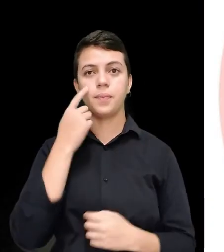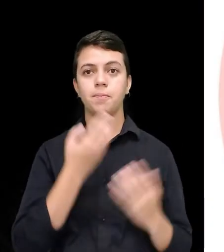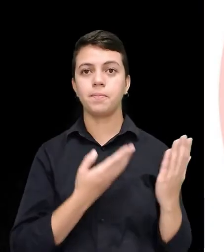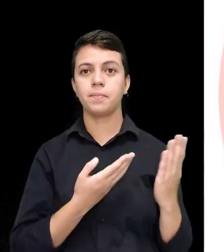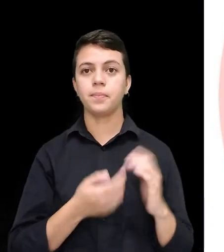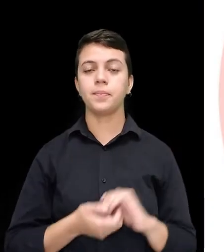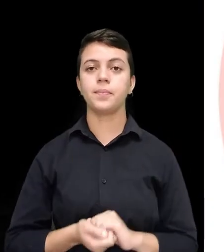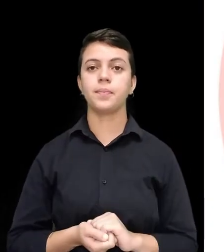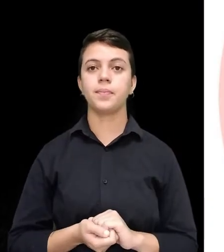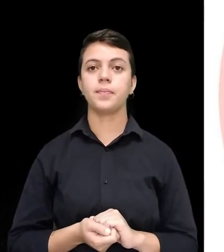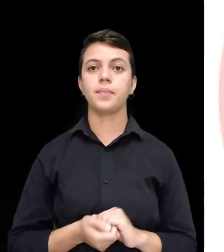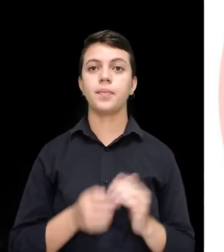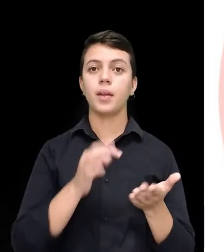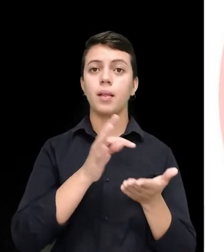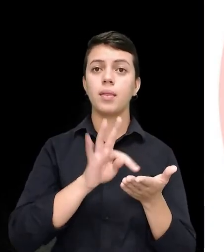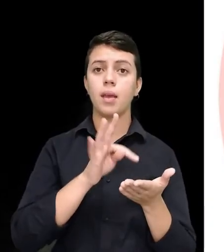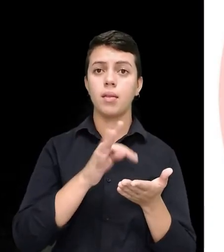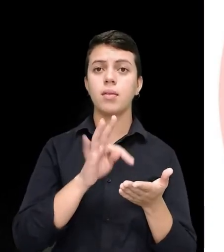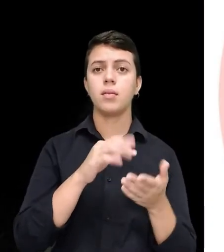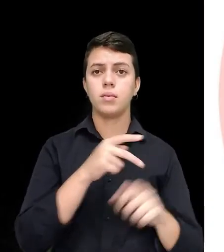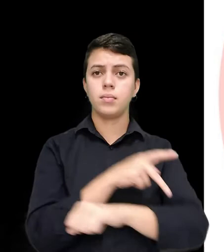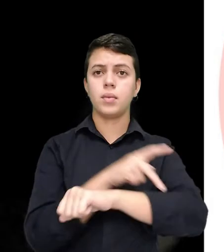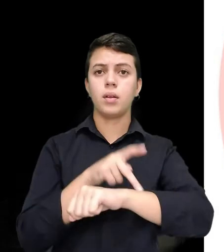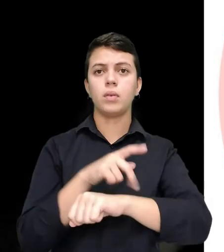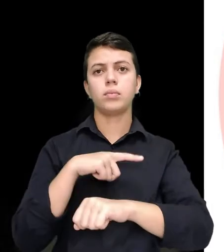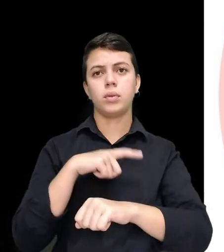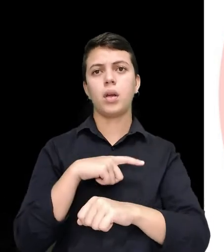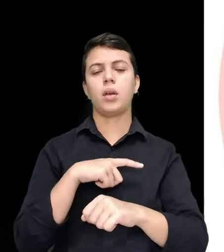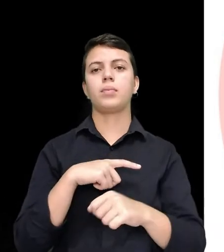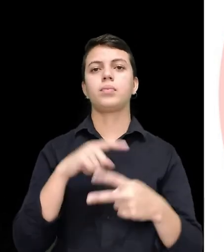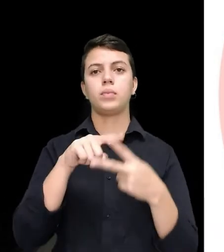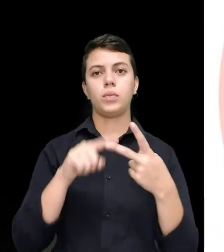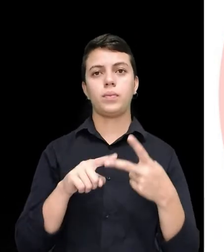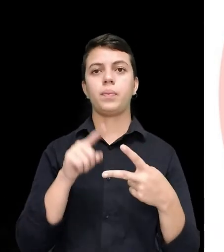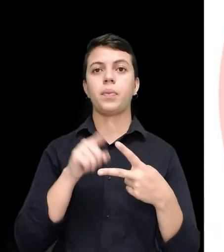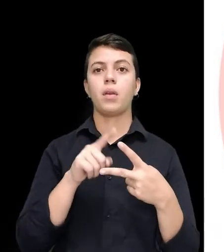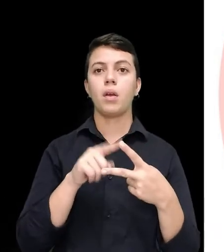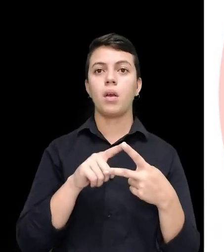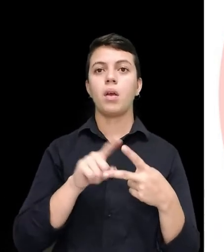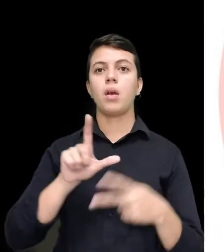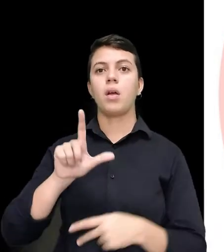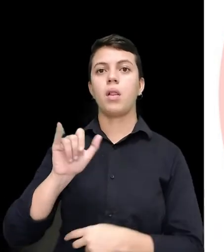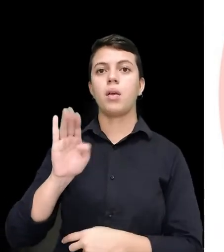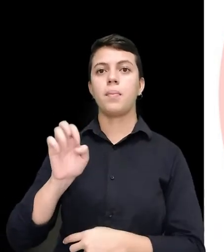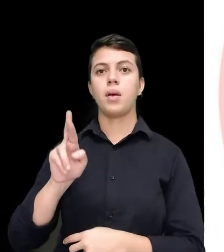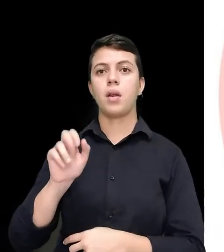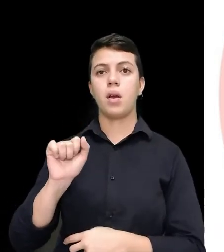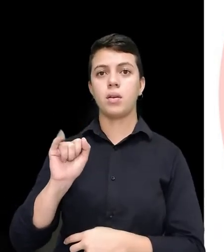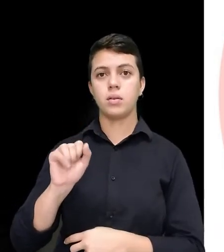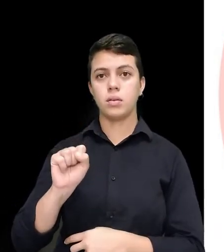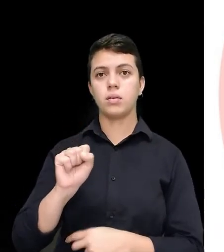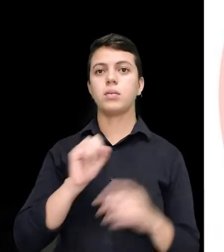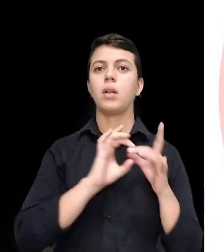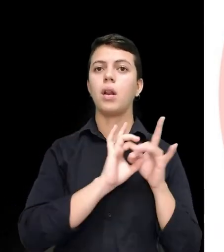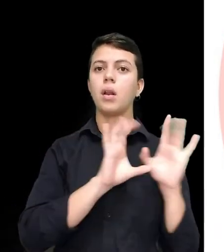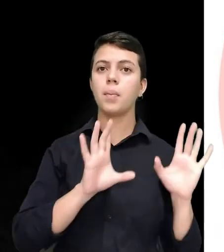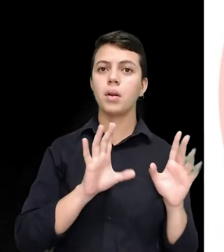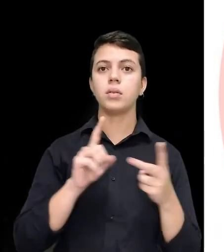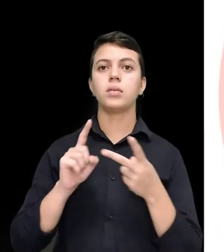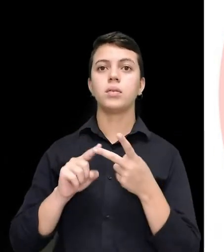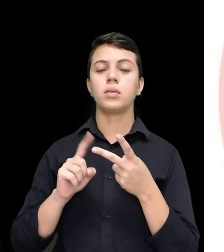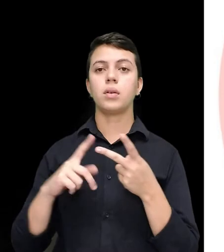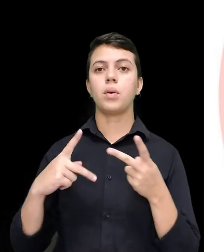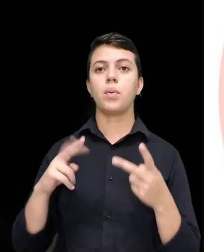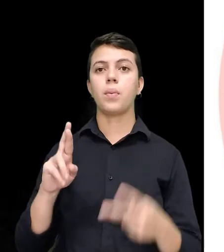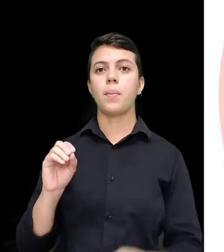As tendências pedagógicas elas se dividem em liberais e progressistas. As